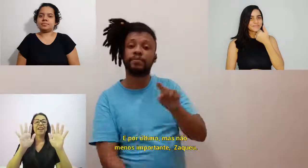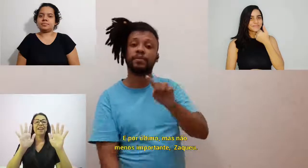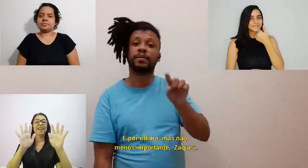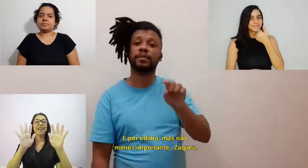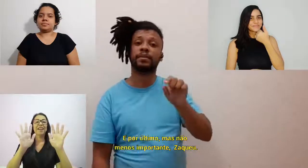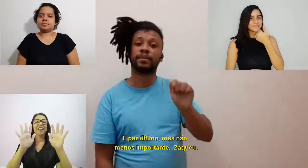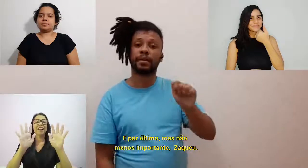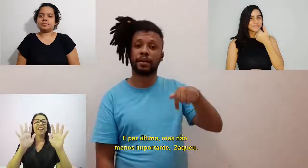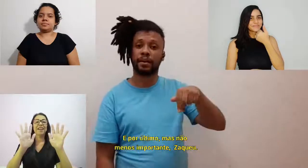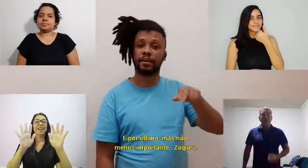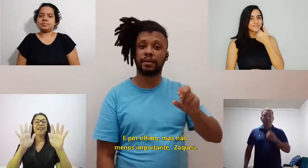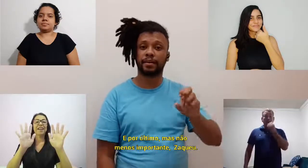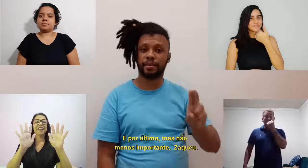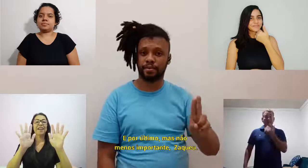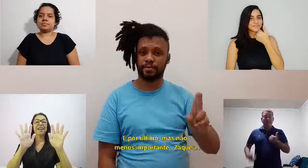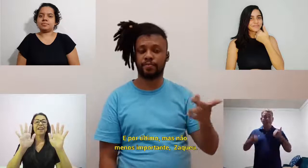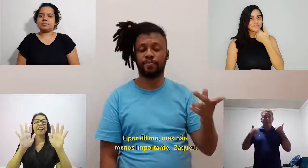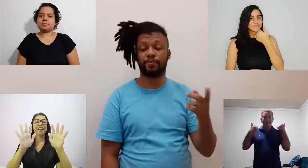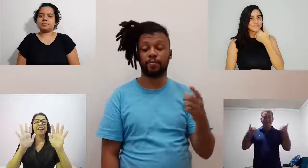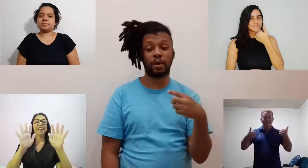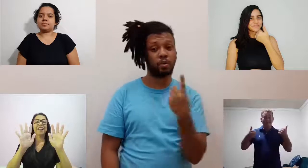não menos importante, Zaquil.